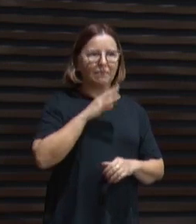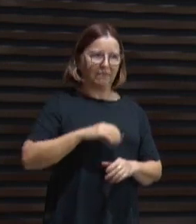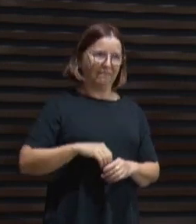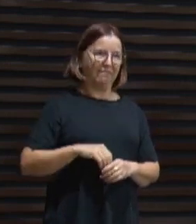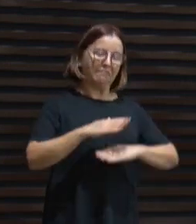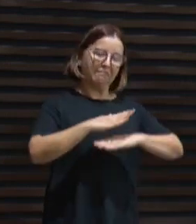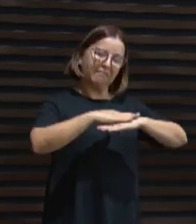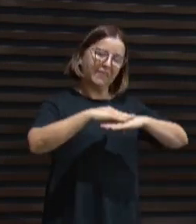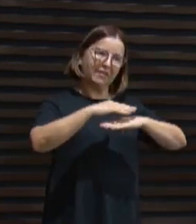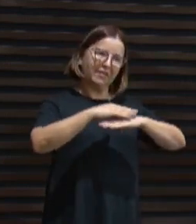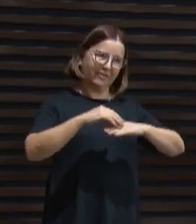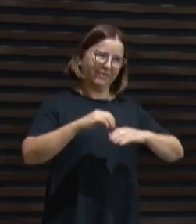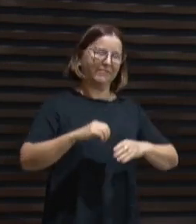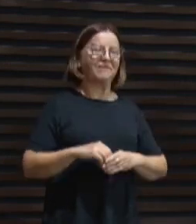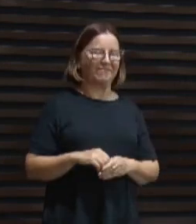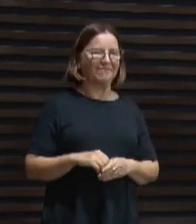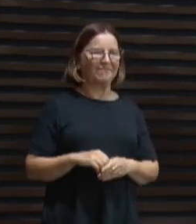Isso são modelos.